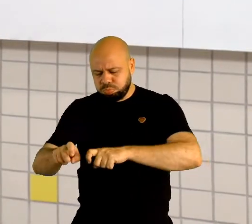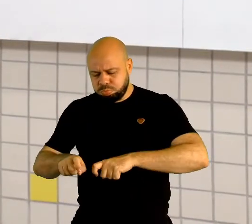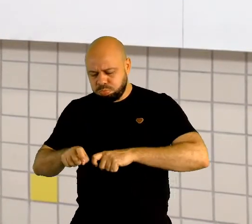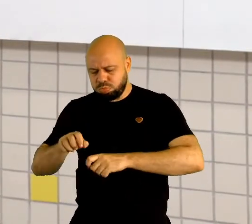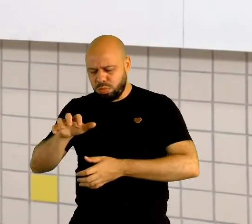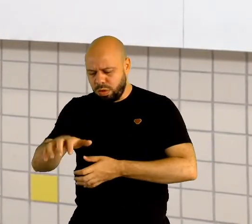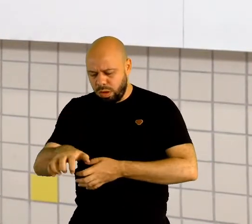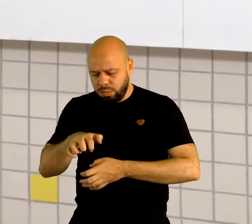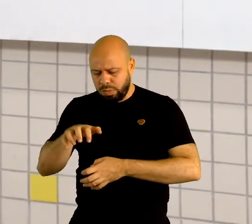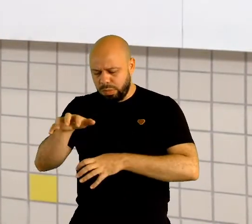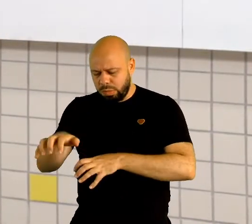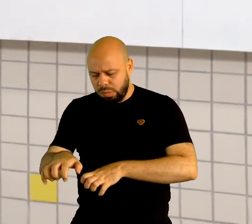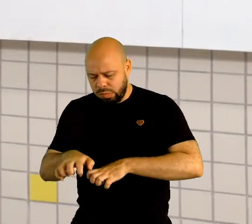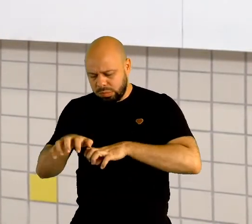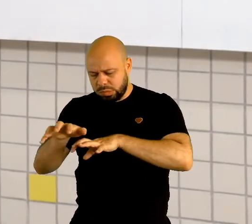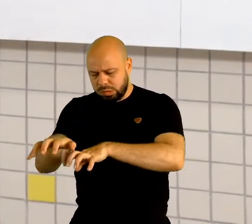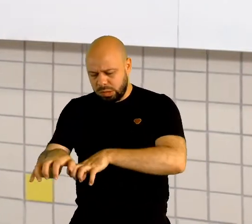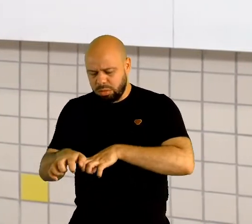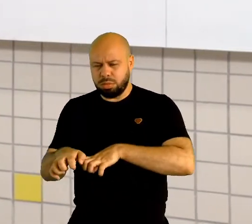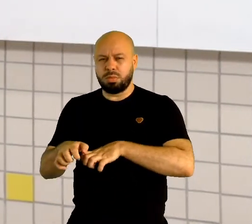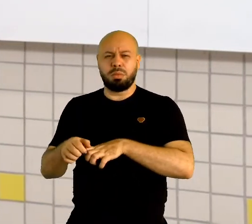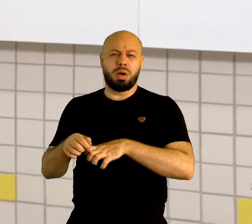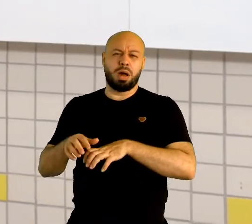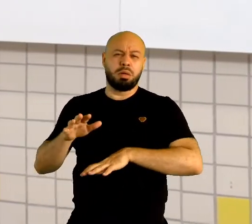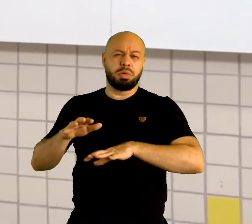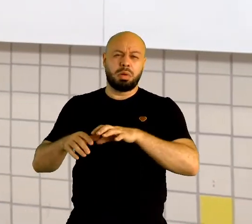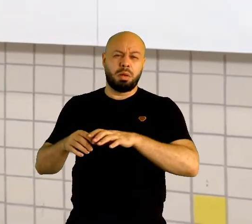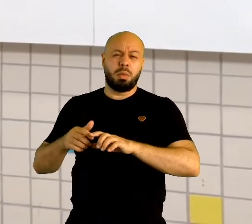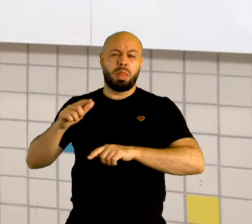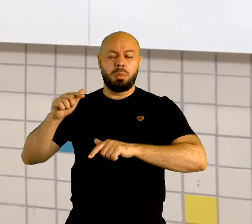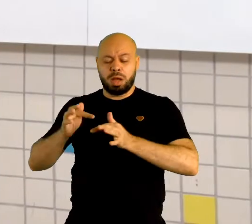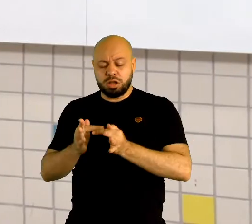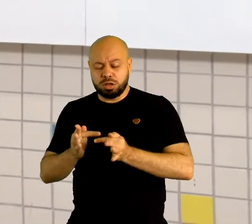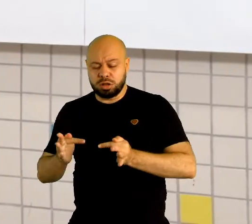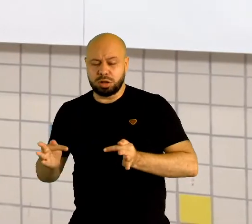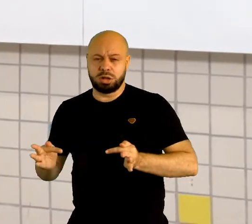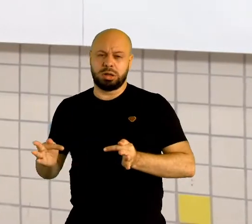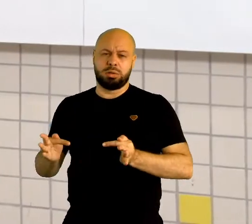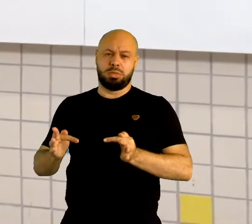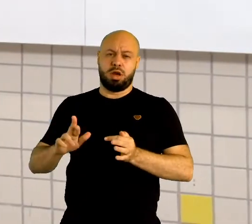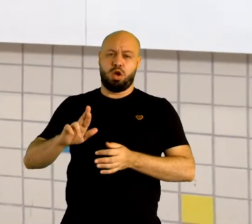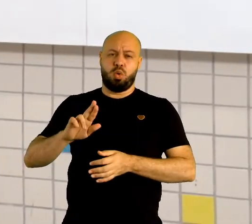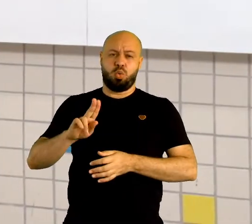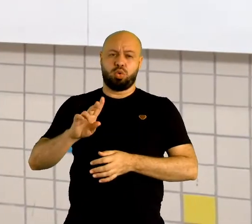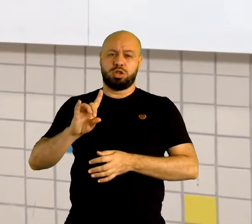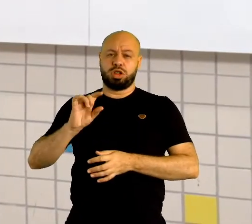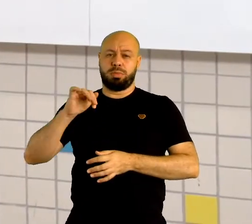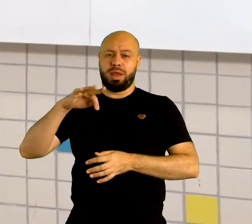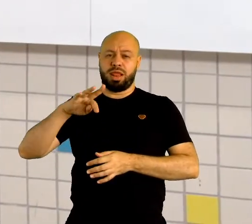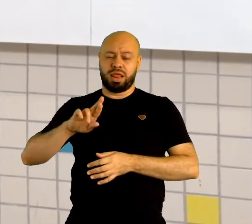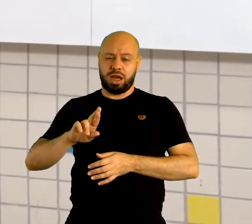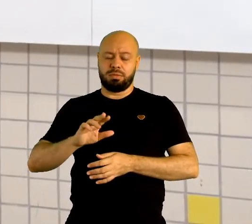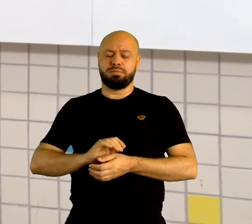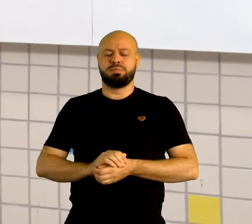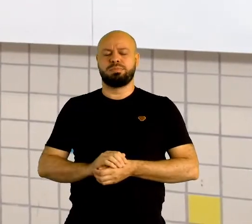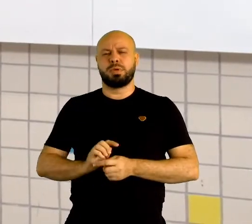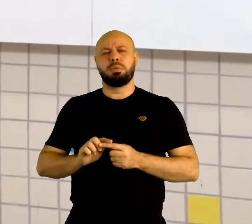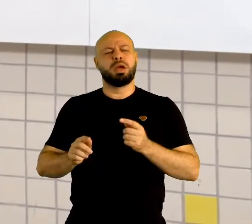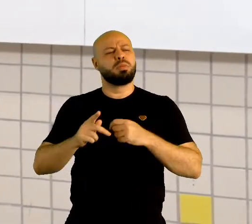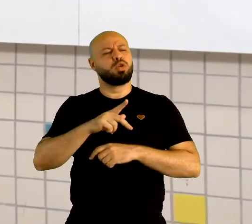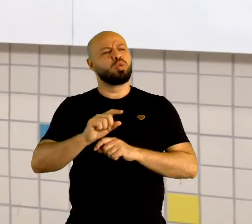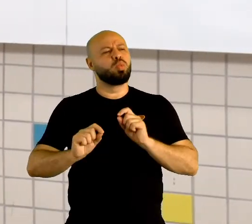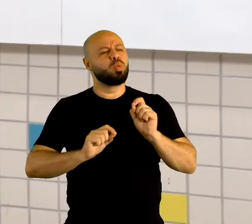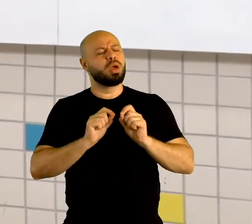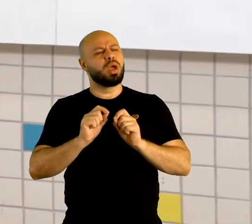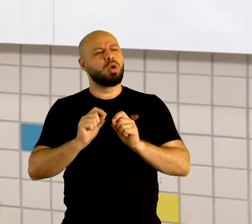trabalho deles ali é feito de uma forma ainda bem simples, rudimentar. Professora, e a